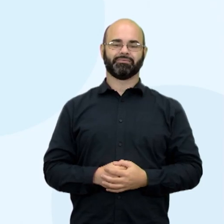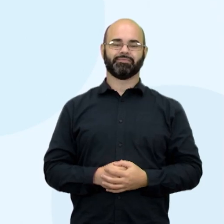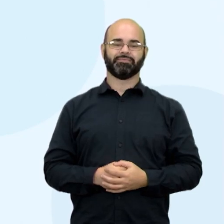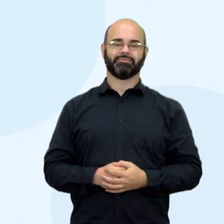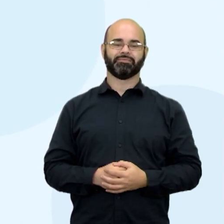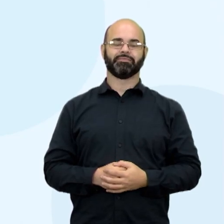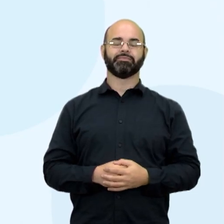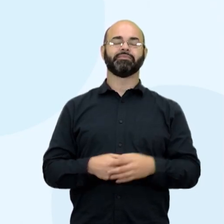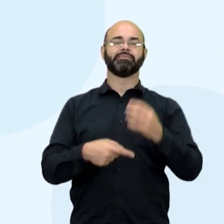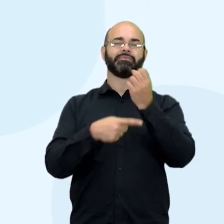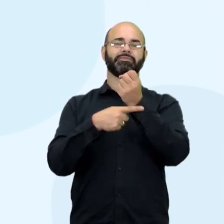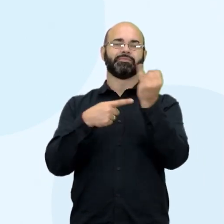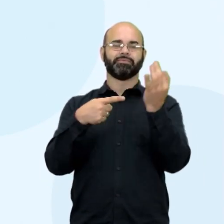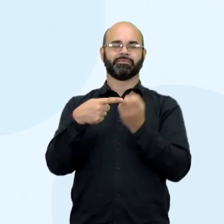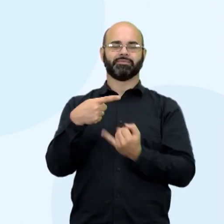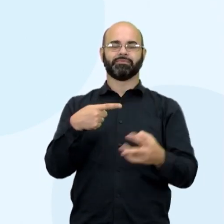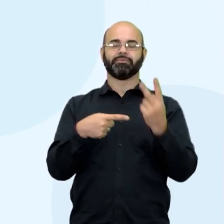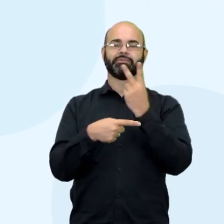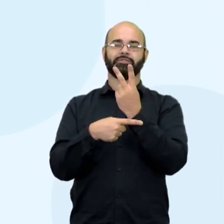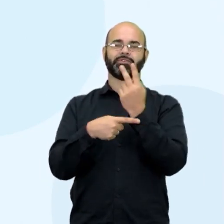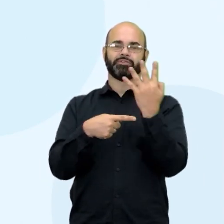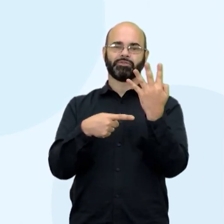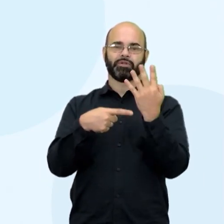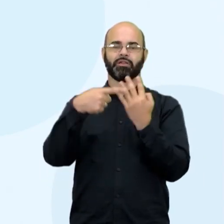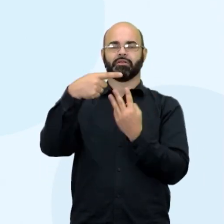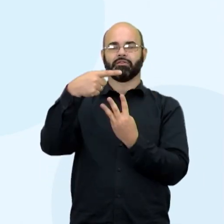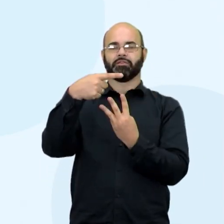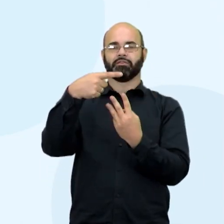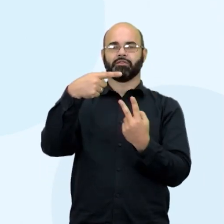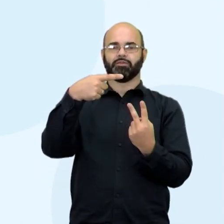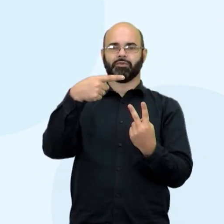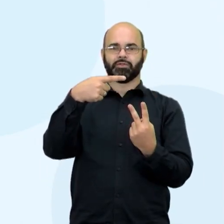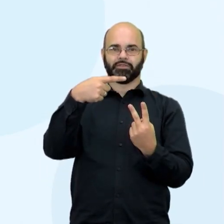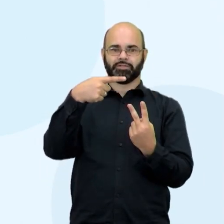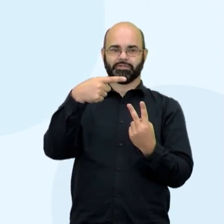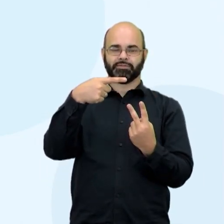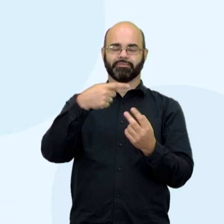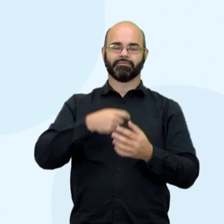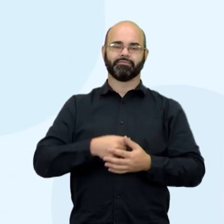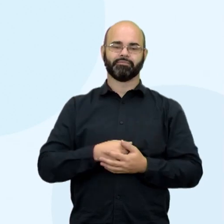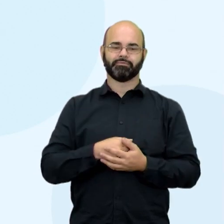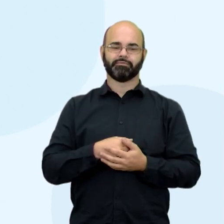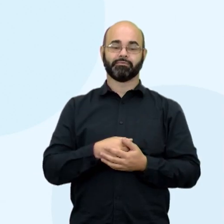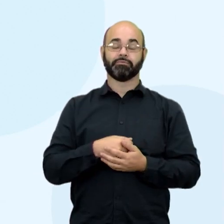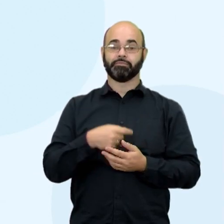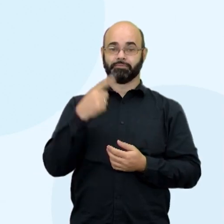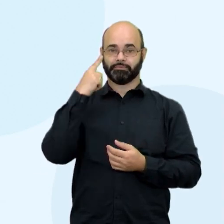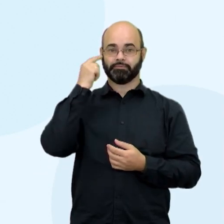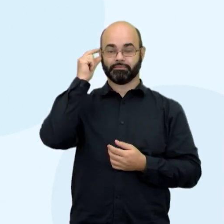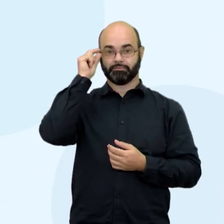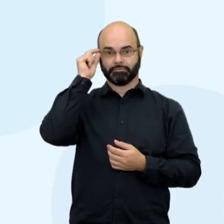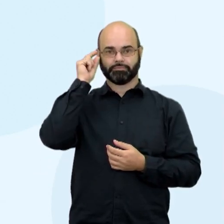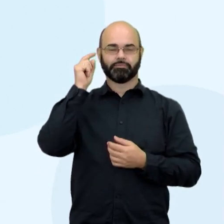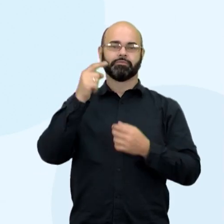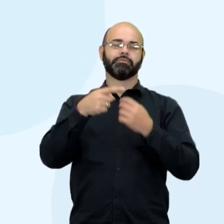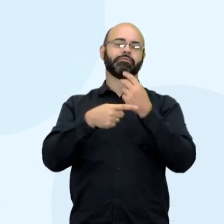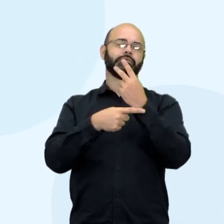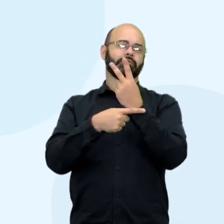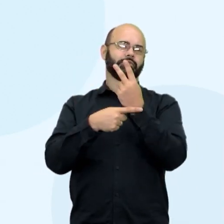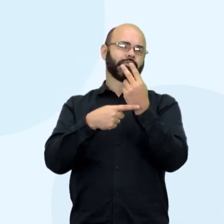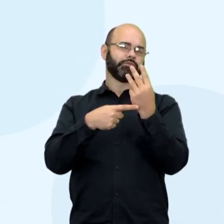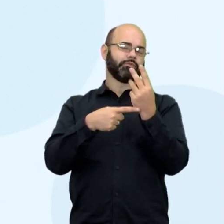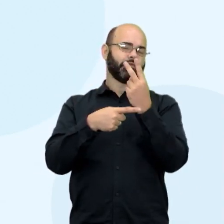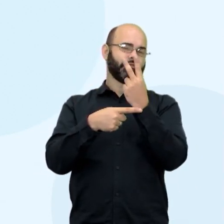uma fraçãozinha. 24, 32 avos, né? Esse 24, 32 avos, ele pode